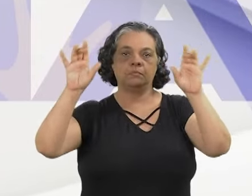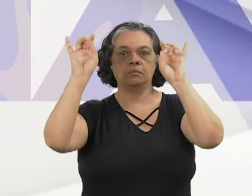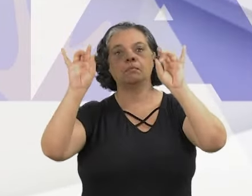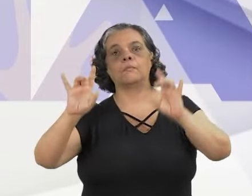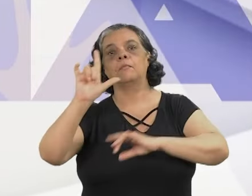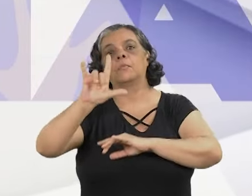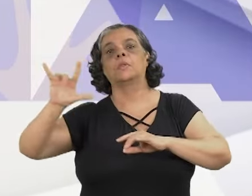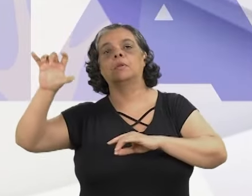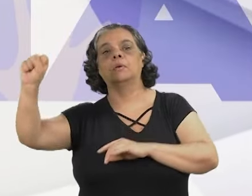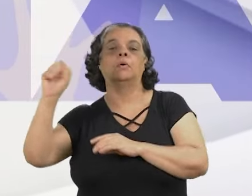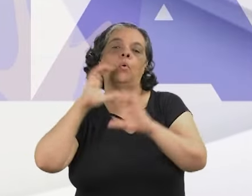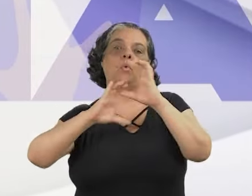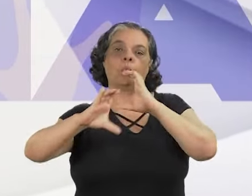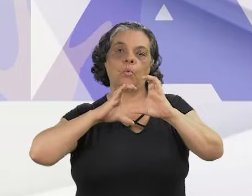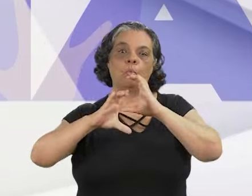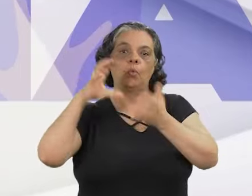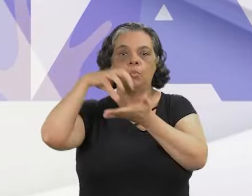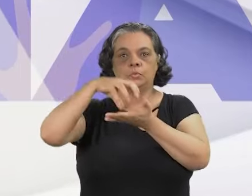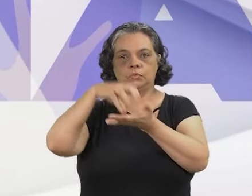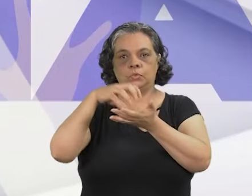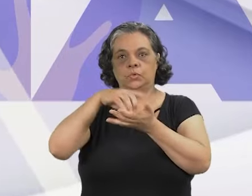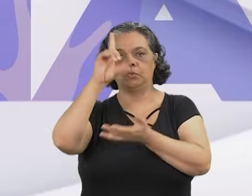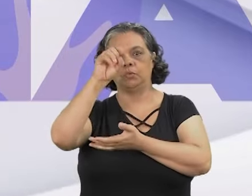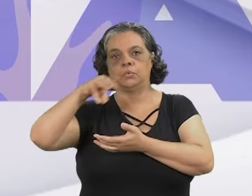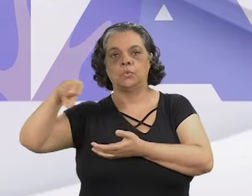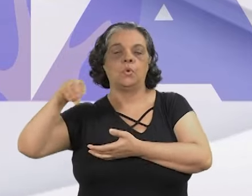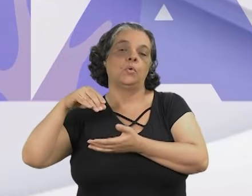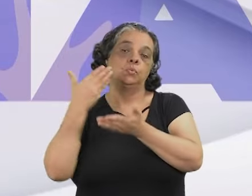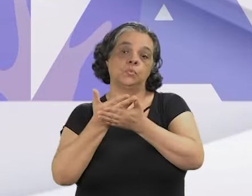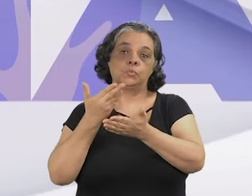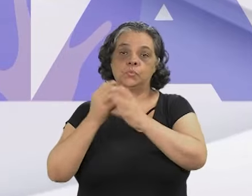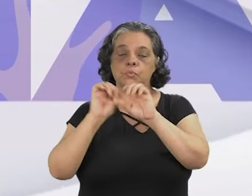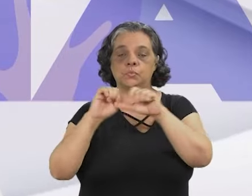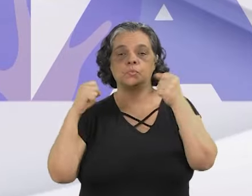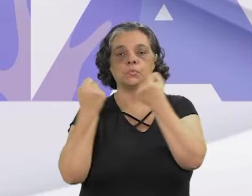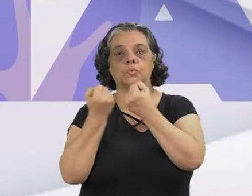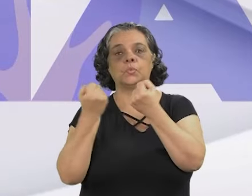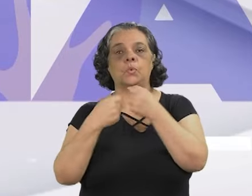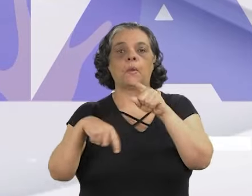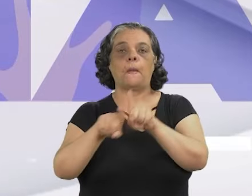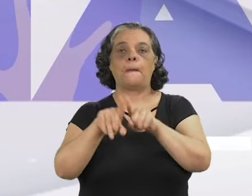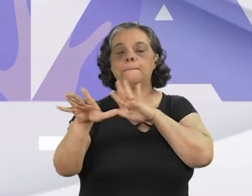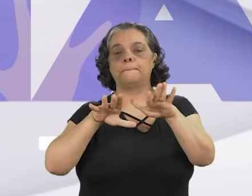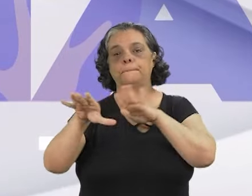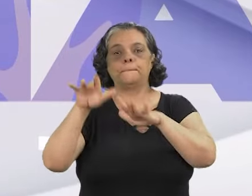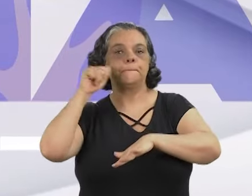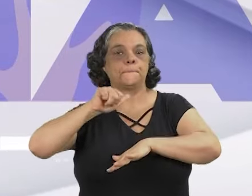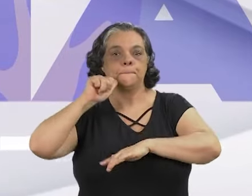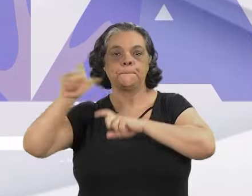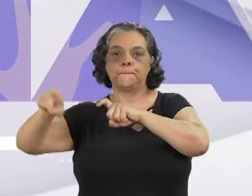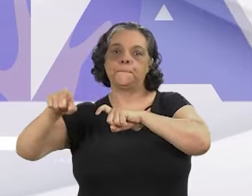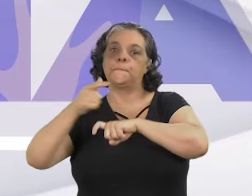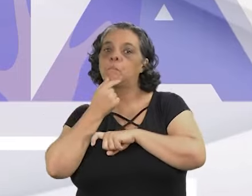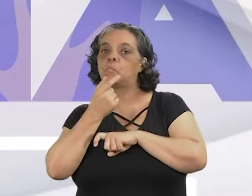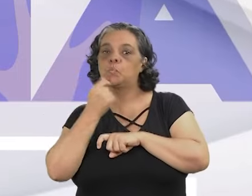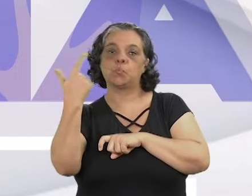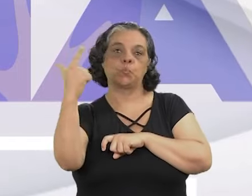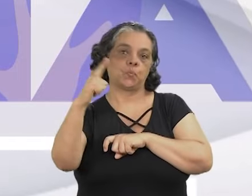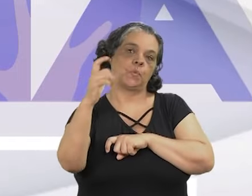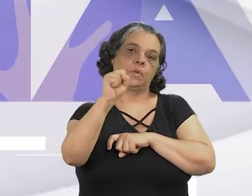a cátedra luí Beltrão de comunicação o centro doer Câmara de estudos e Ação Social o movimento das trabalhadoras e